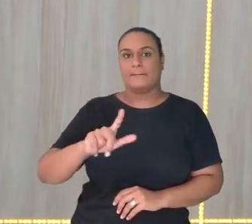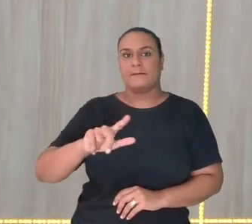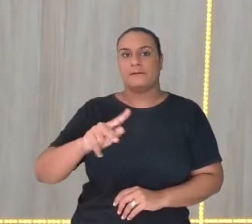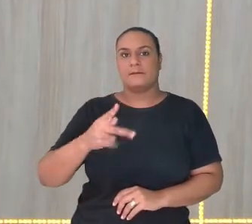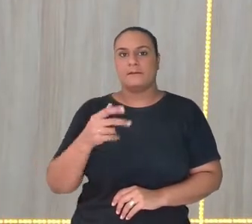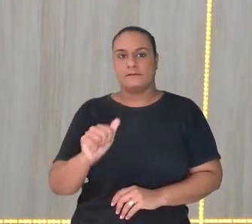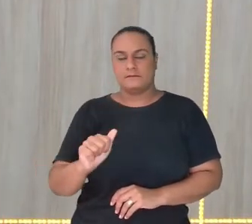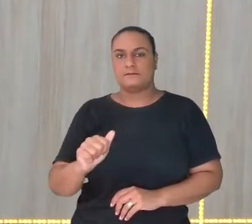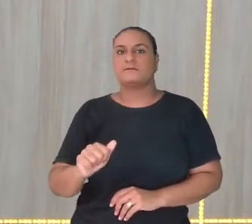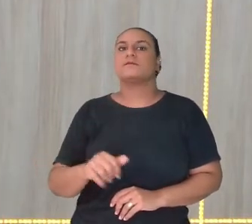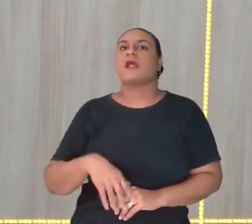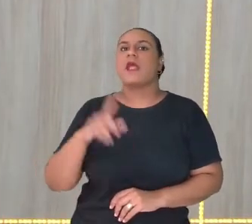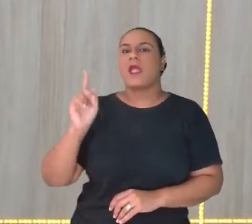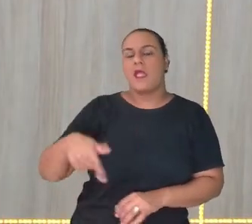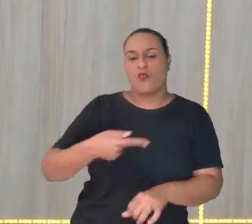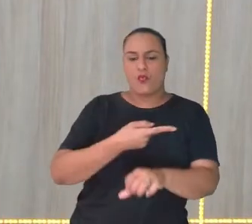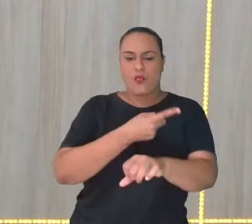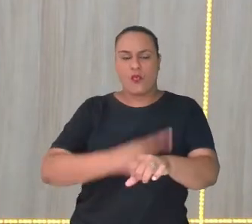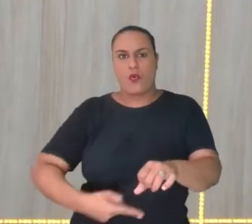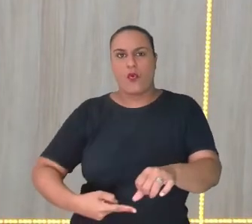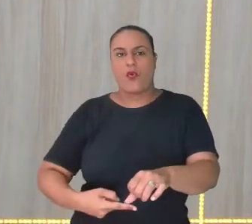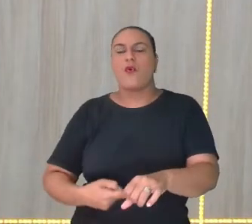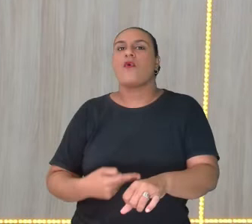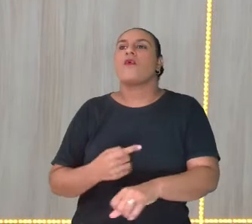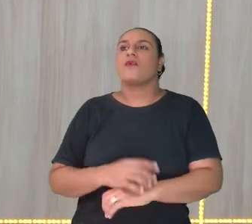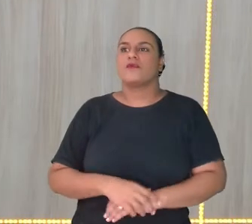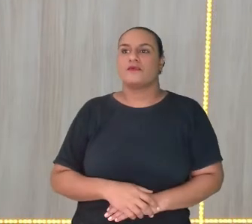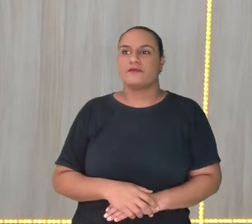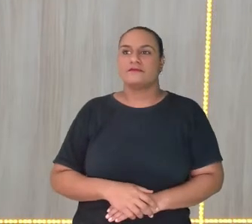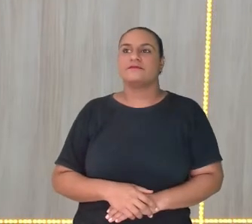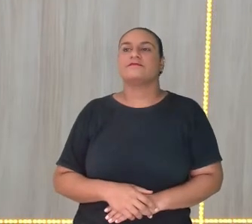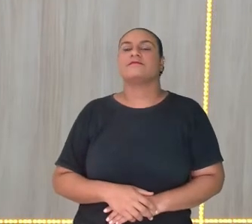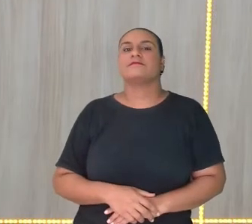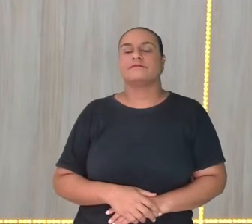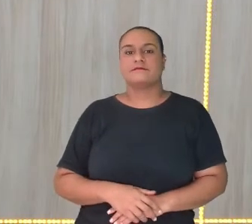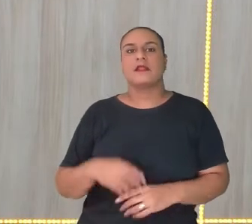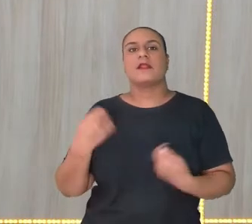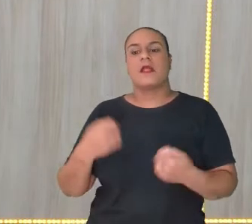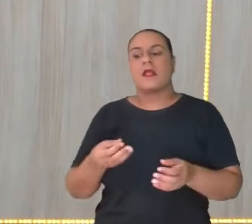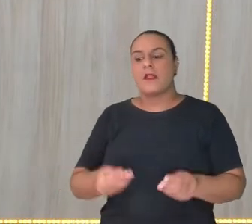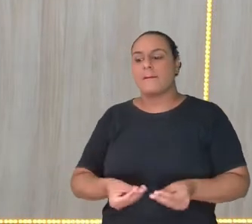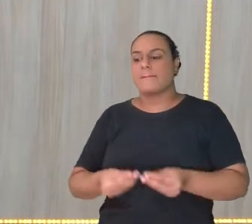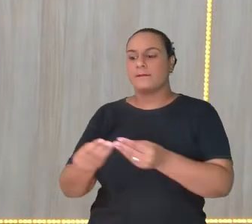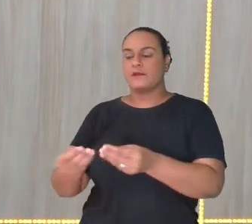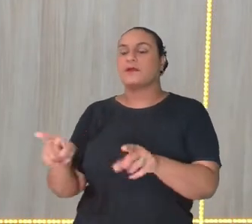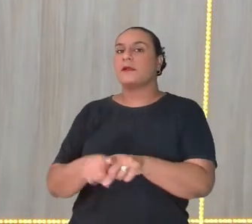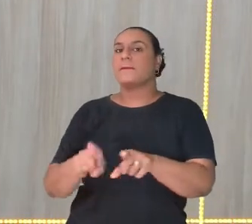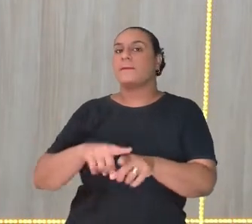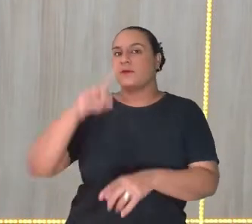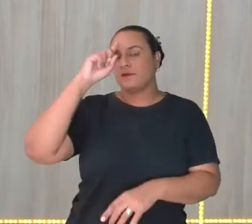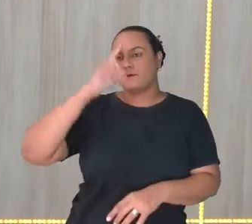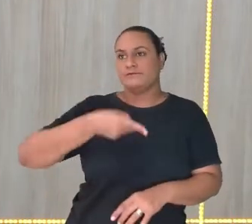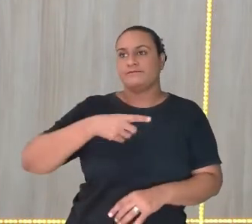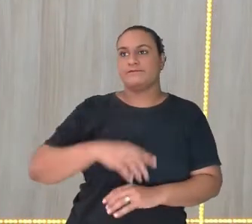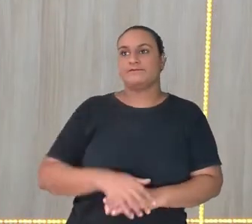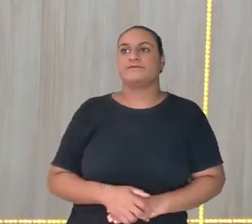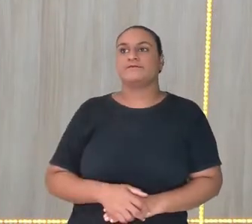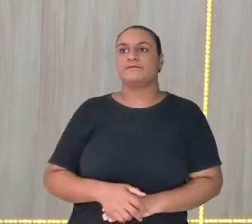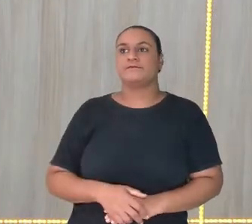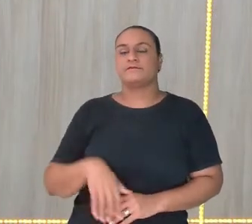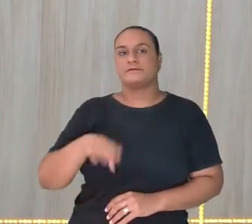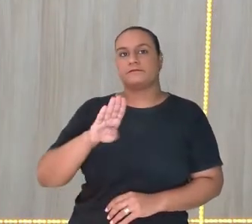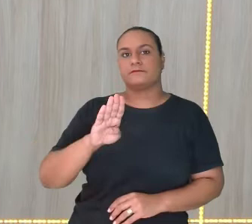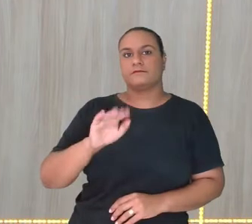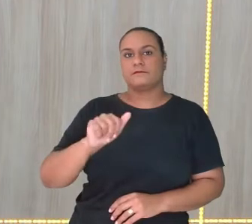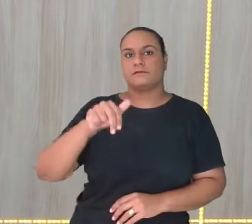seja, parte, um corte, né, na produção que deveria ficar para o servo, ia também para o senhor. Outra coisa,